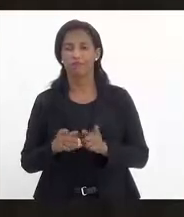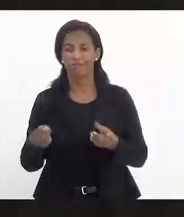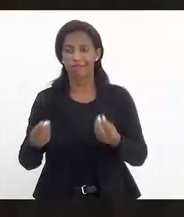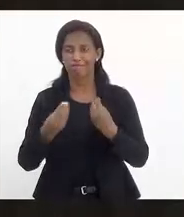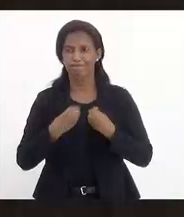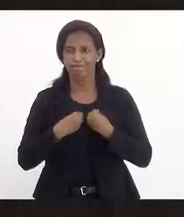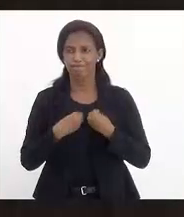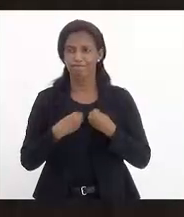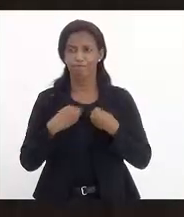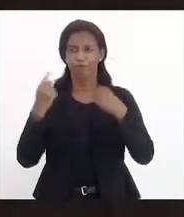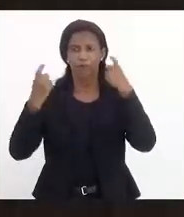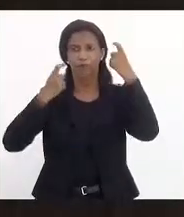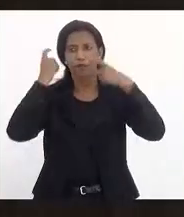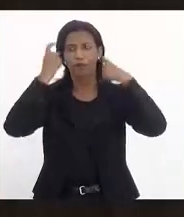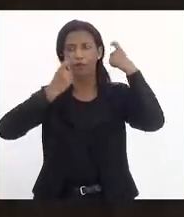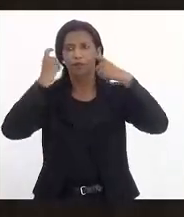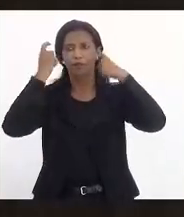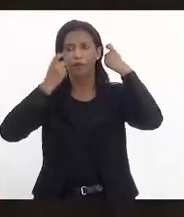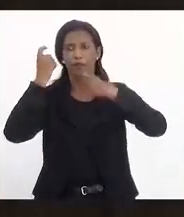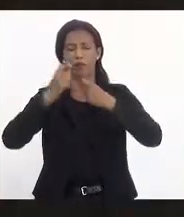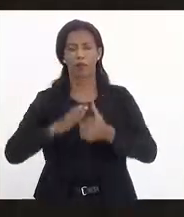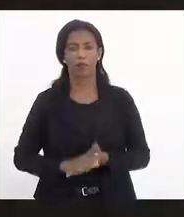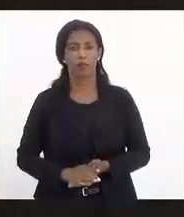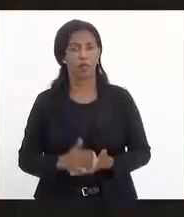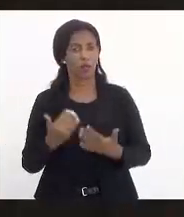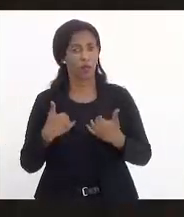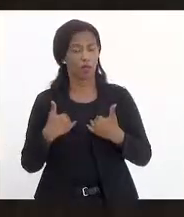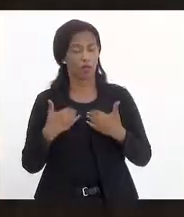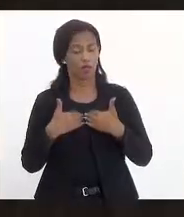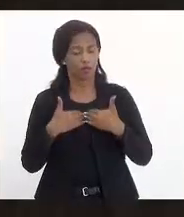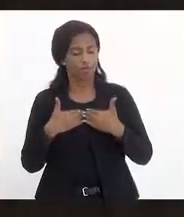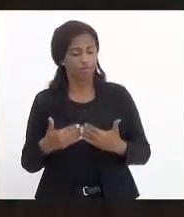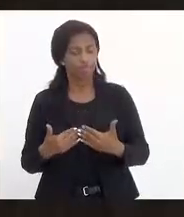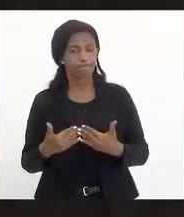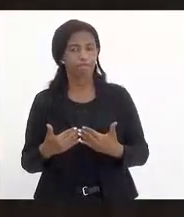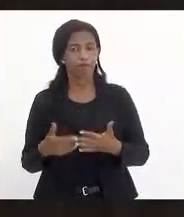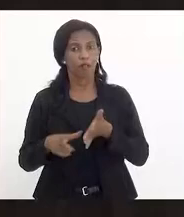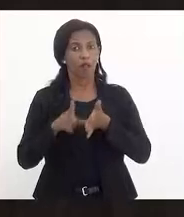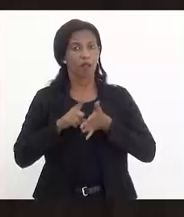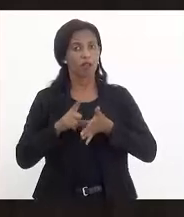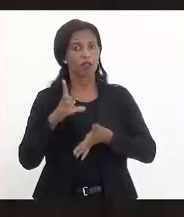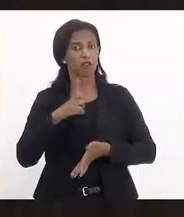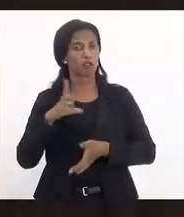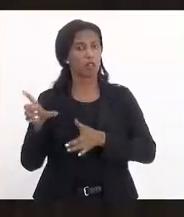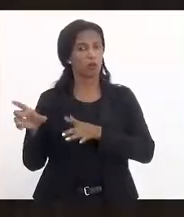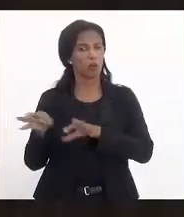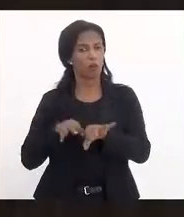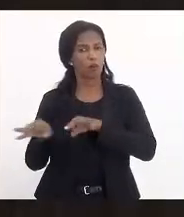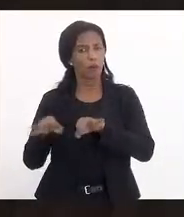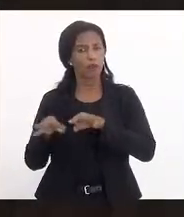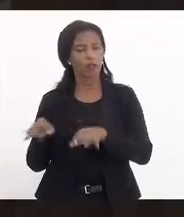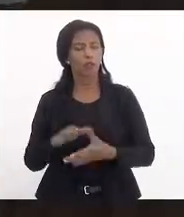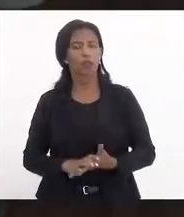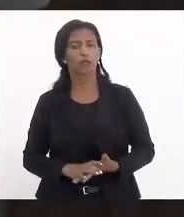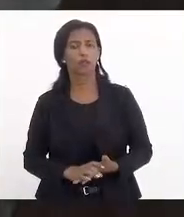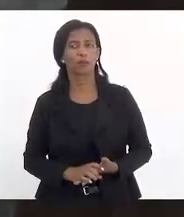causa uma preocupação, e eu gostaria aqui de externar, que antes a gente tinha um projeto que